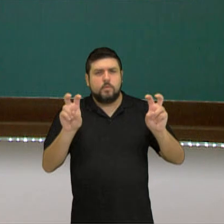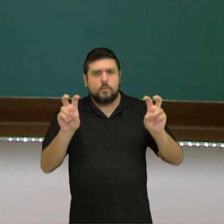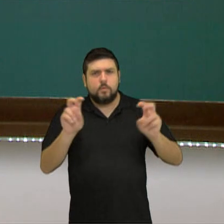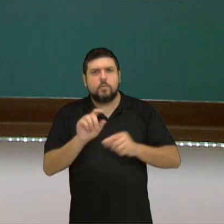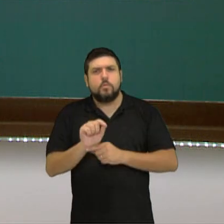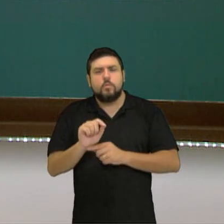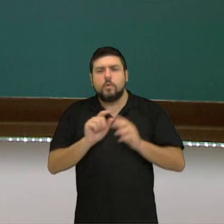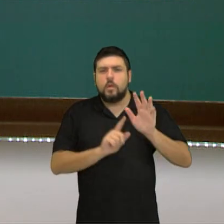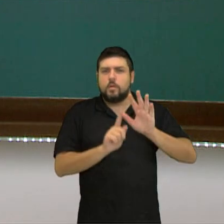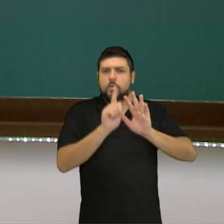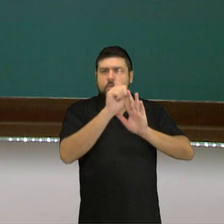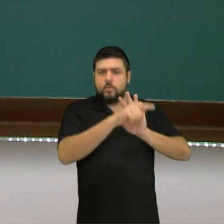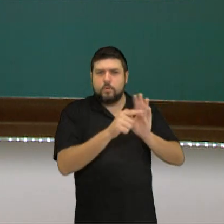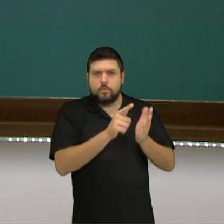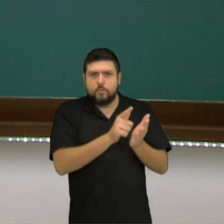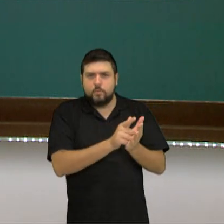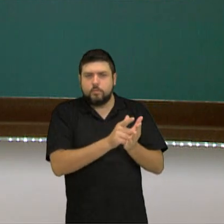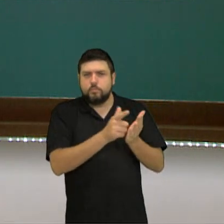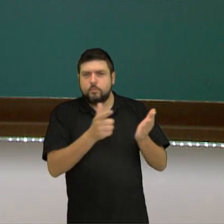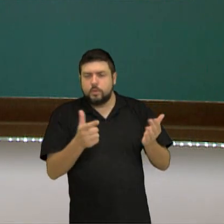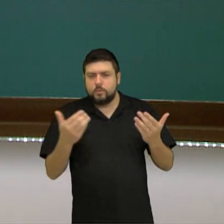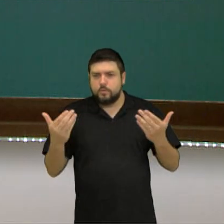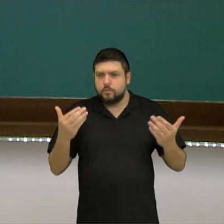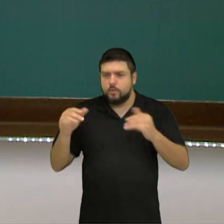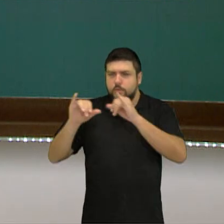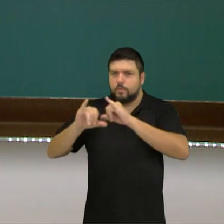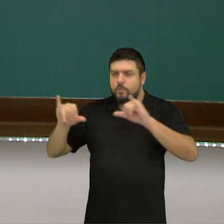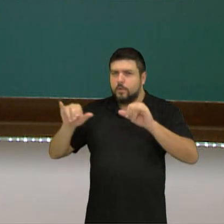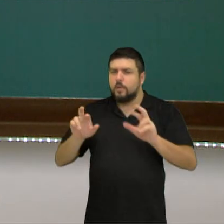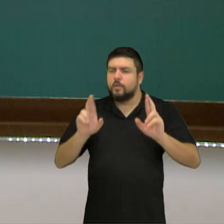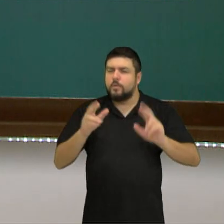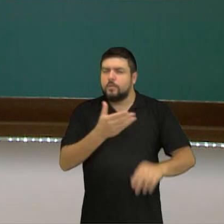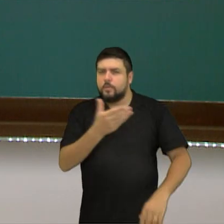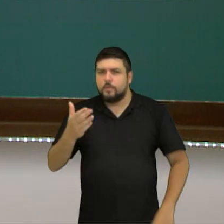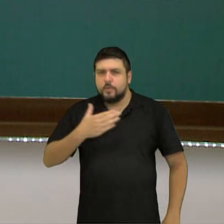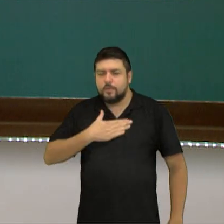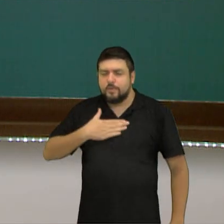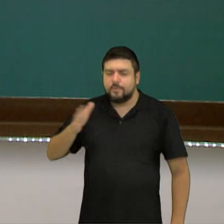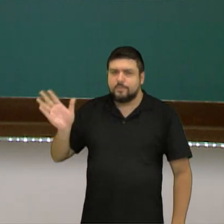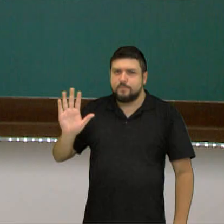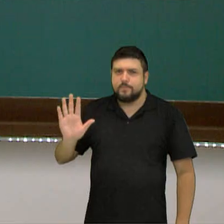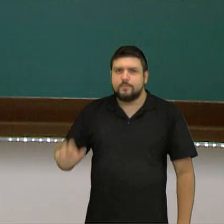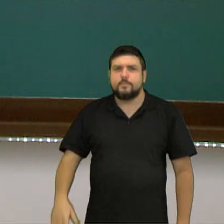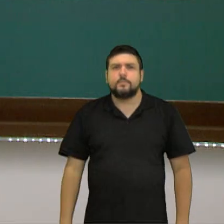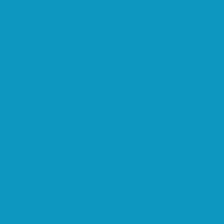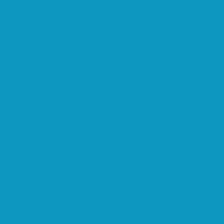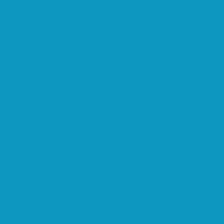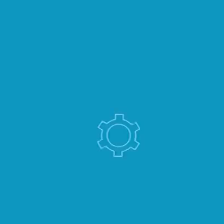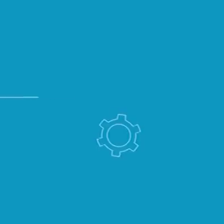o gênero reportagem em comparação com a notícia. Espero que vocês tenham gostado e até breve.